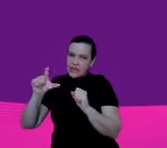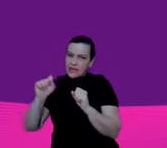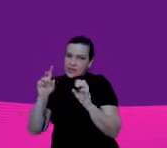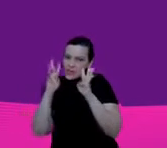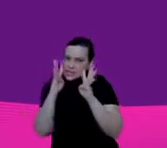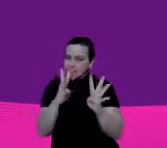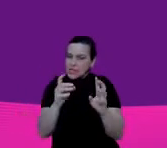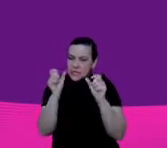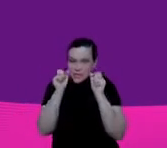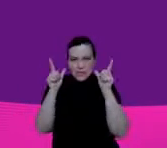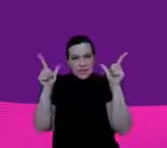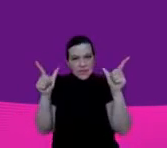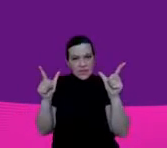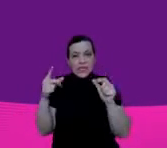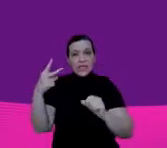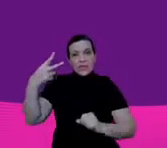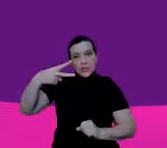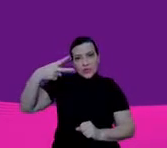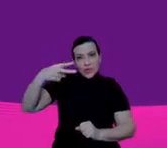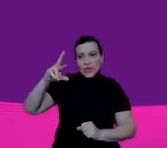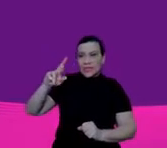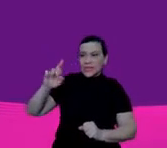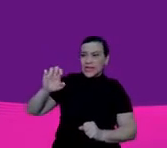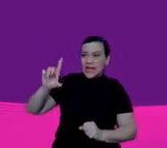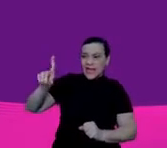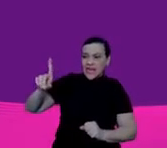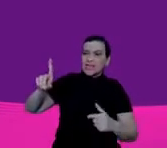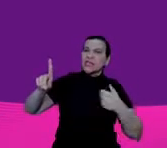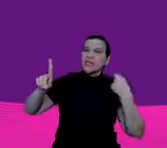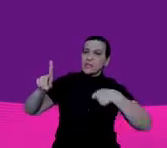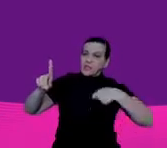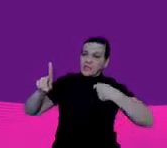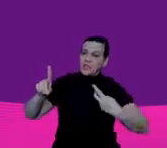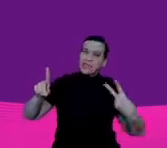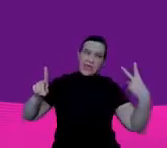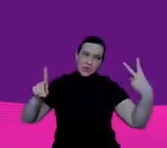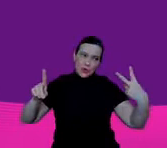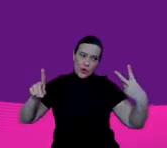dois red flags, você tem que ter pelo menos dois critérios de suporte.